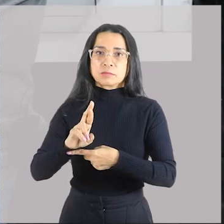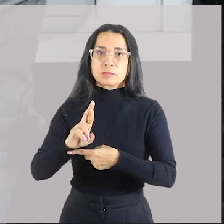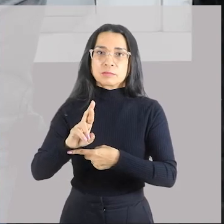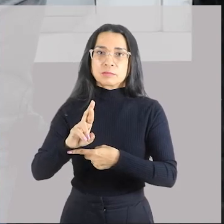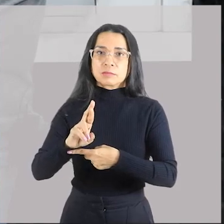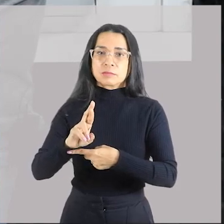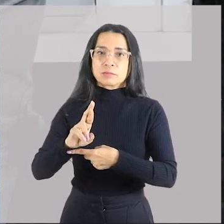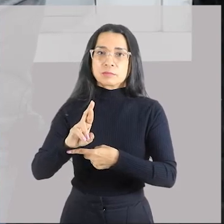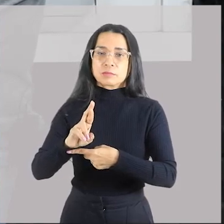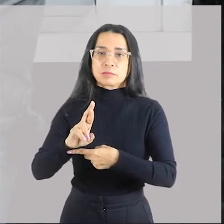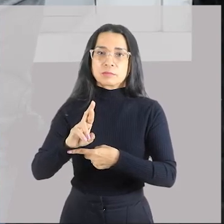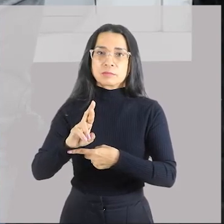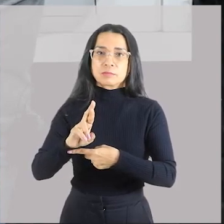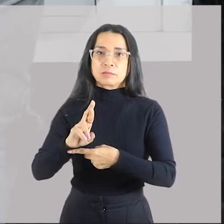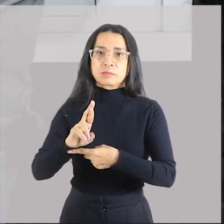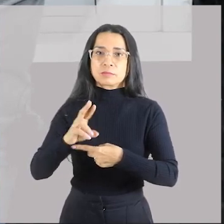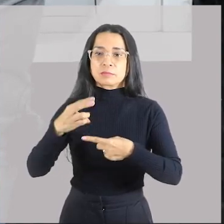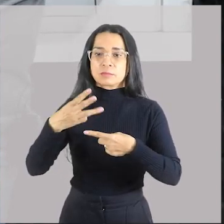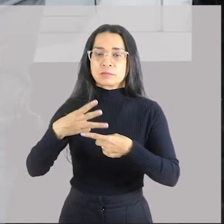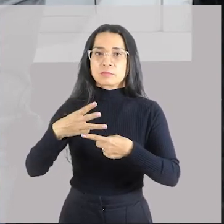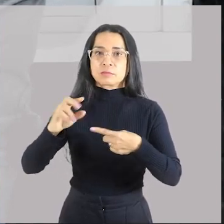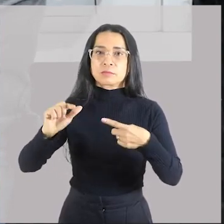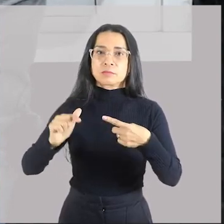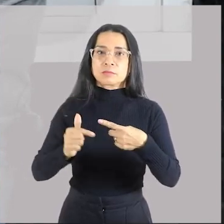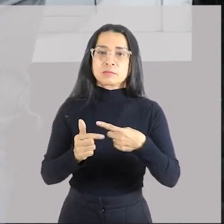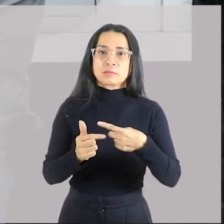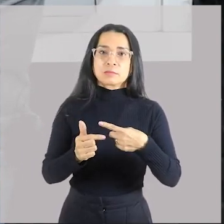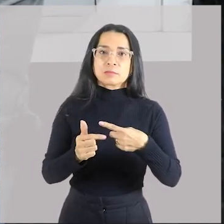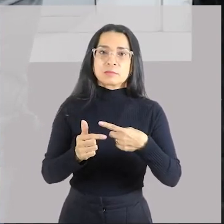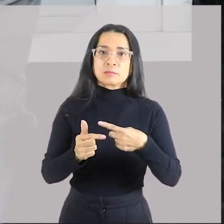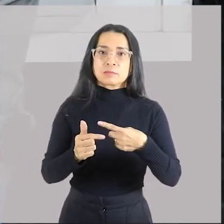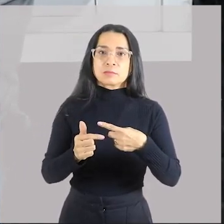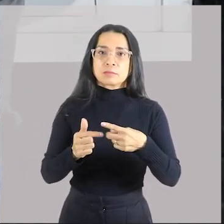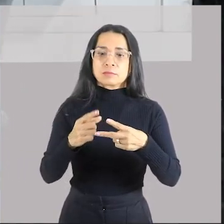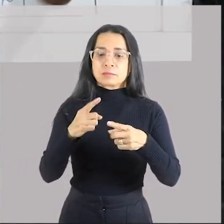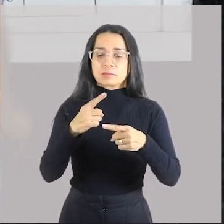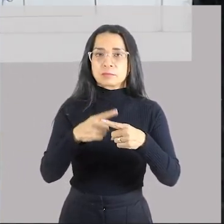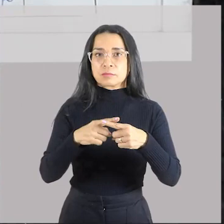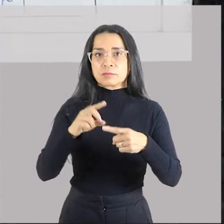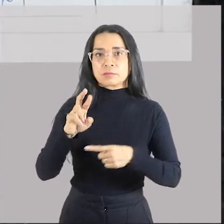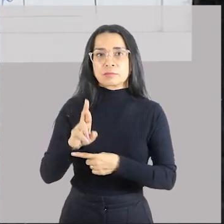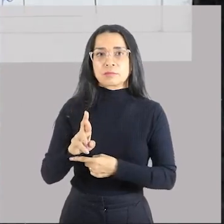raiz de 3 sobre 2, vezes R.